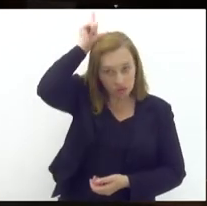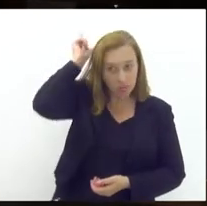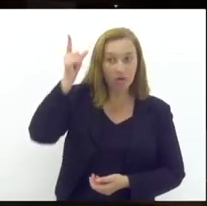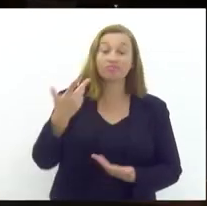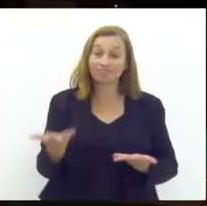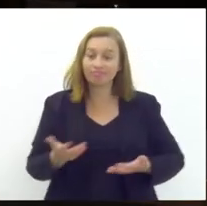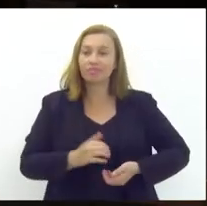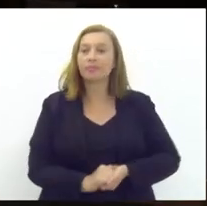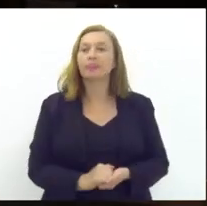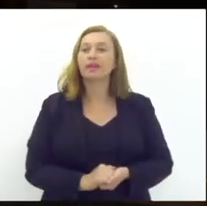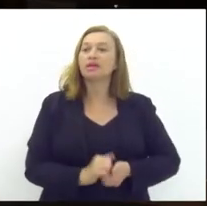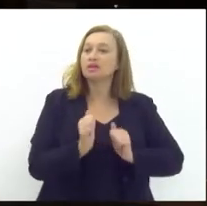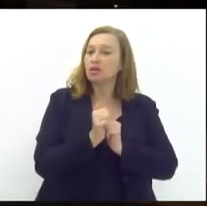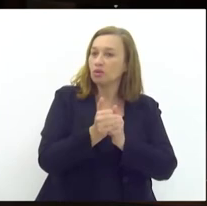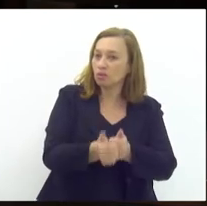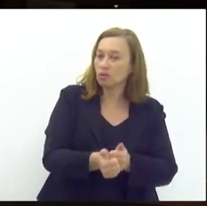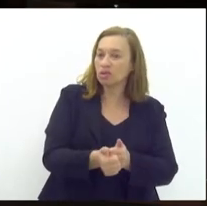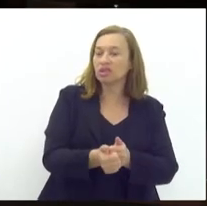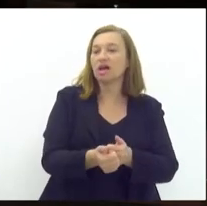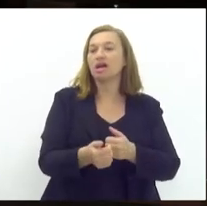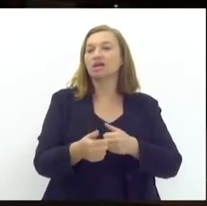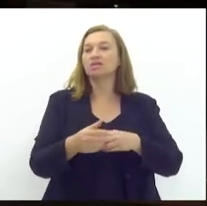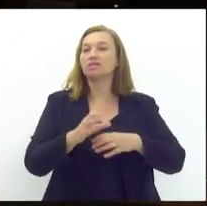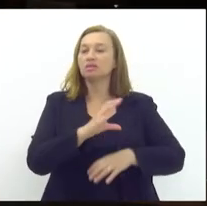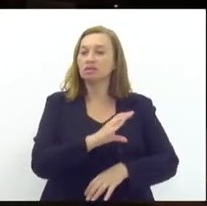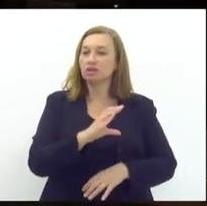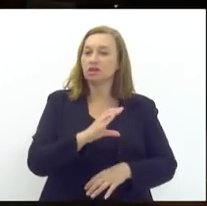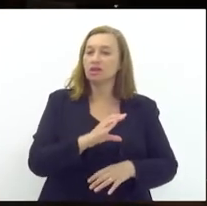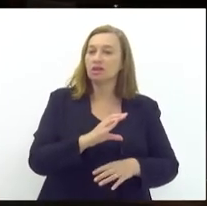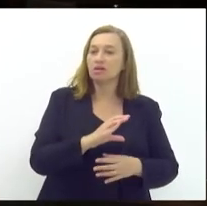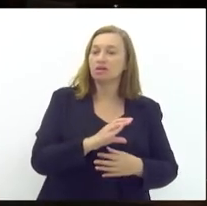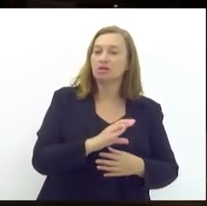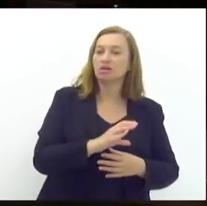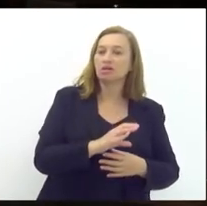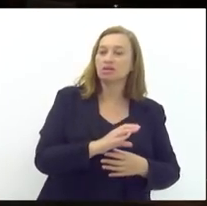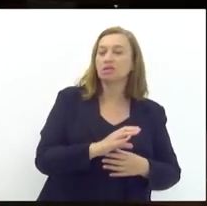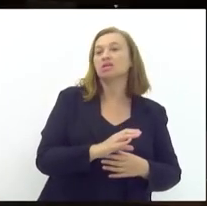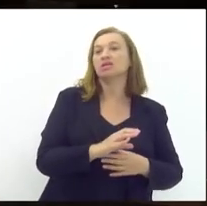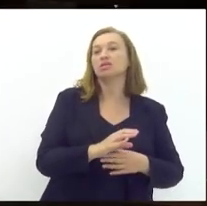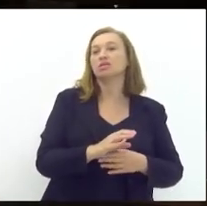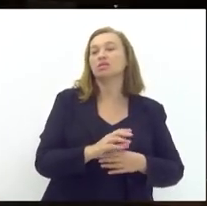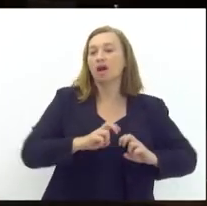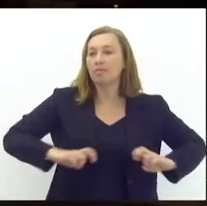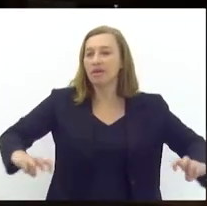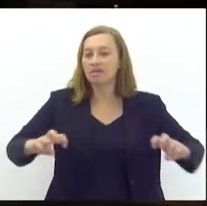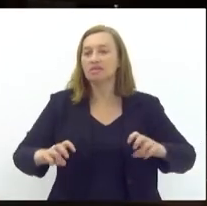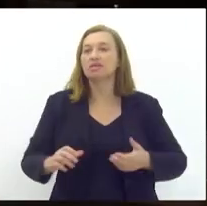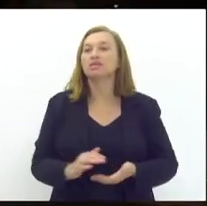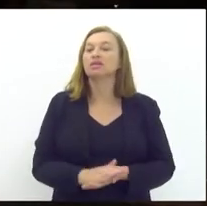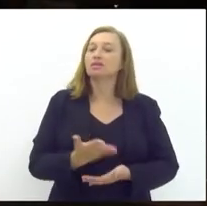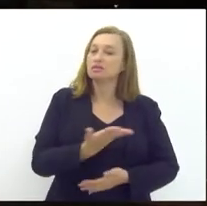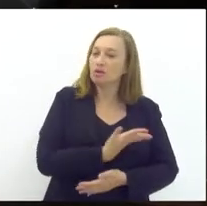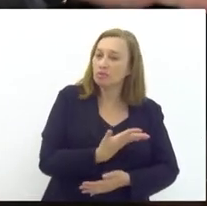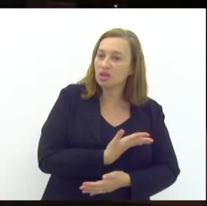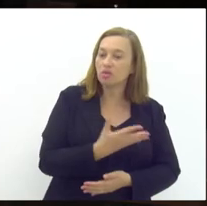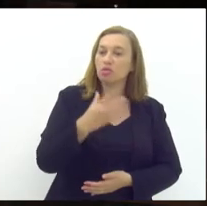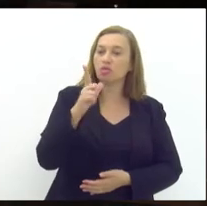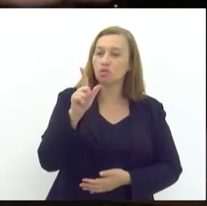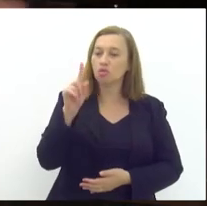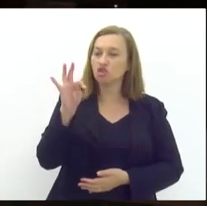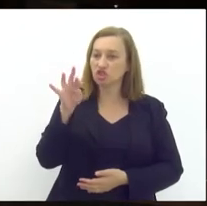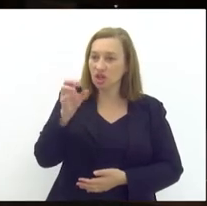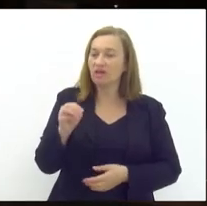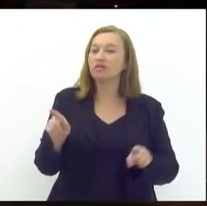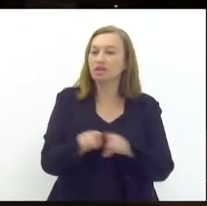né Por ter coordenada à mesa tá presidindo na mesa aqui ao nosso querido Luiz Gustavo que tá aqui conosco e o agradecimento especial